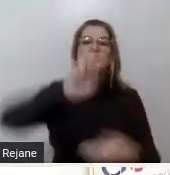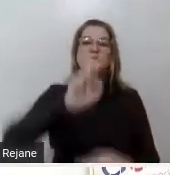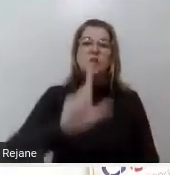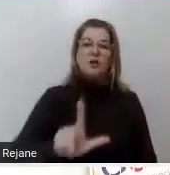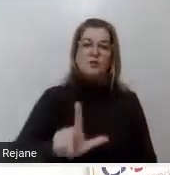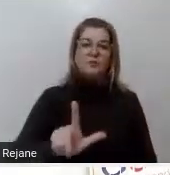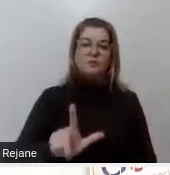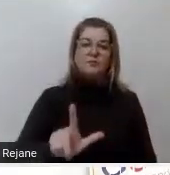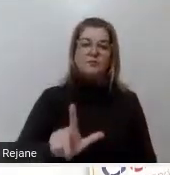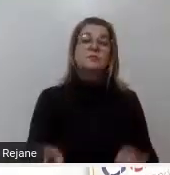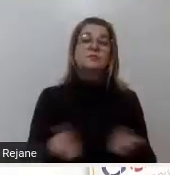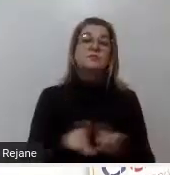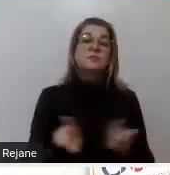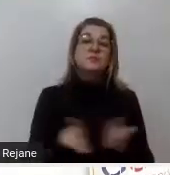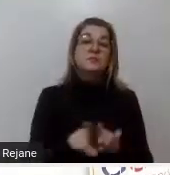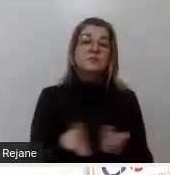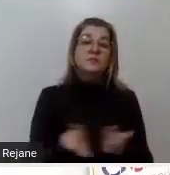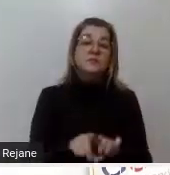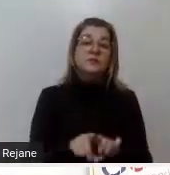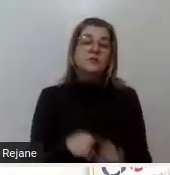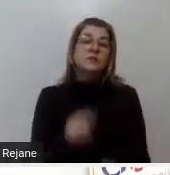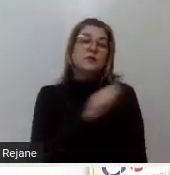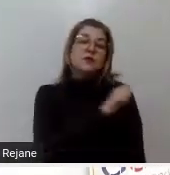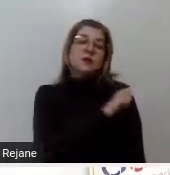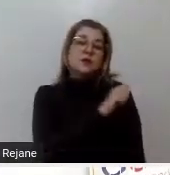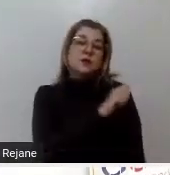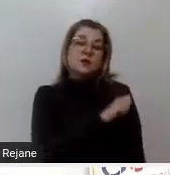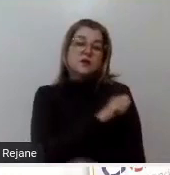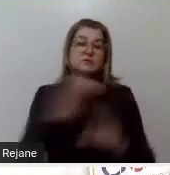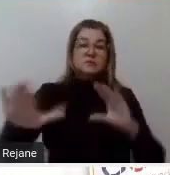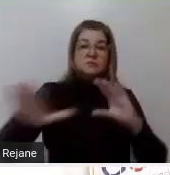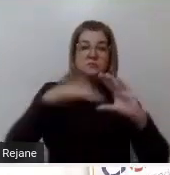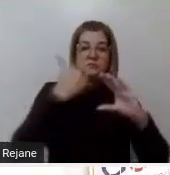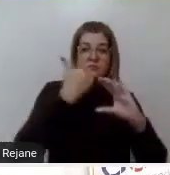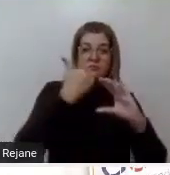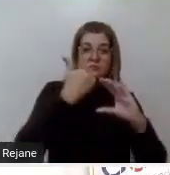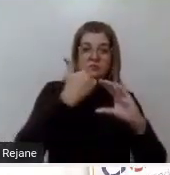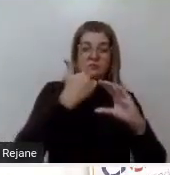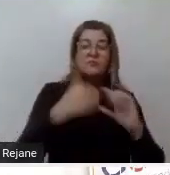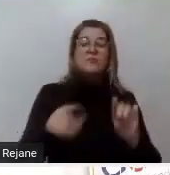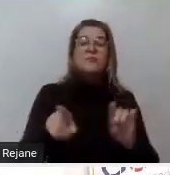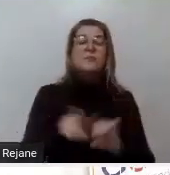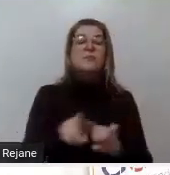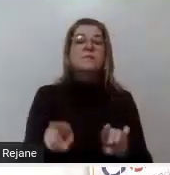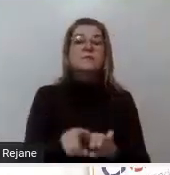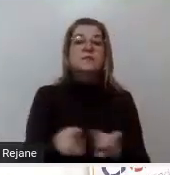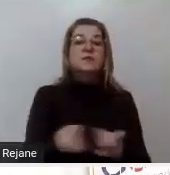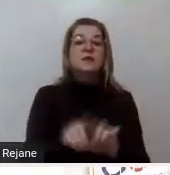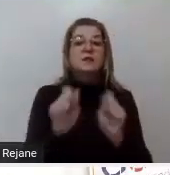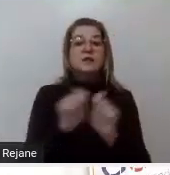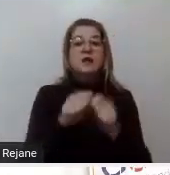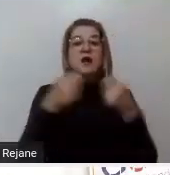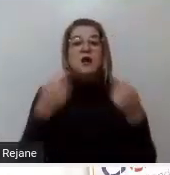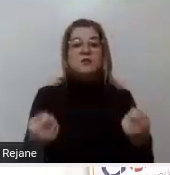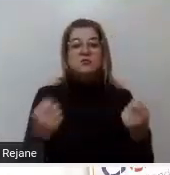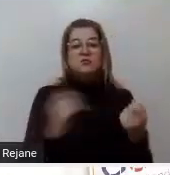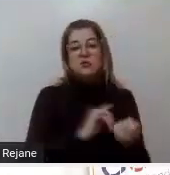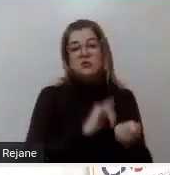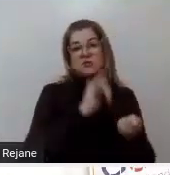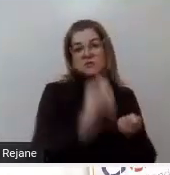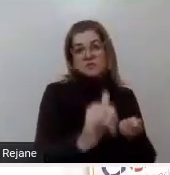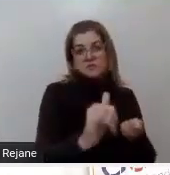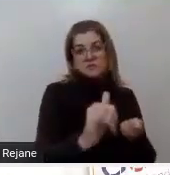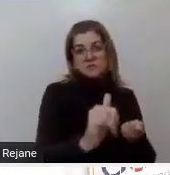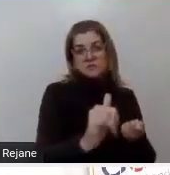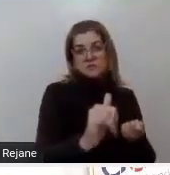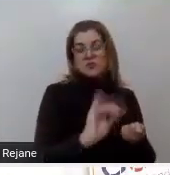do mural, o meu aluno também vai receber por e-mail e também vai ser sinalizado na agenda dele. Então, todas